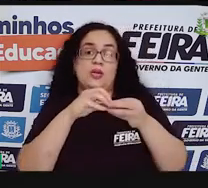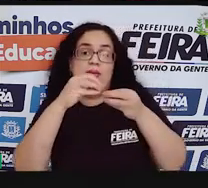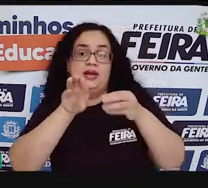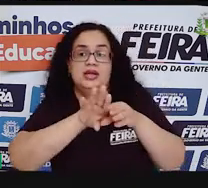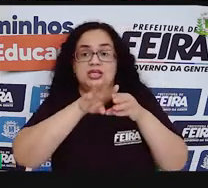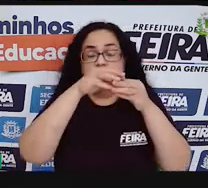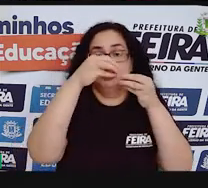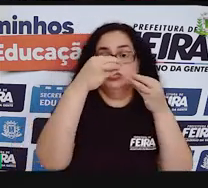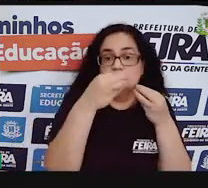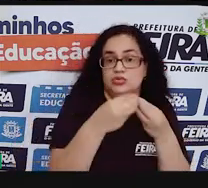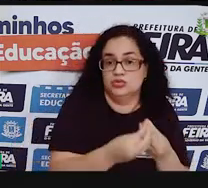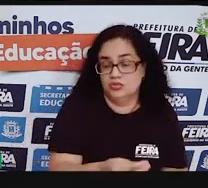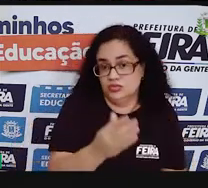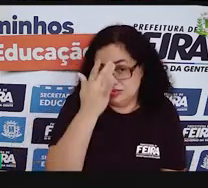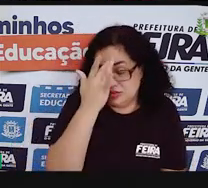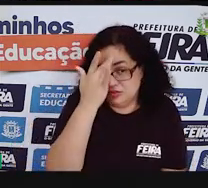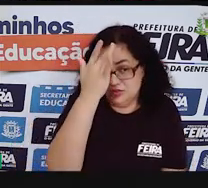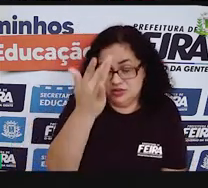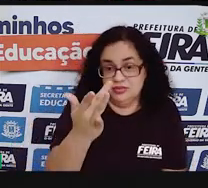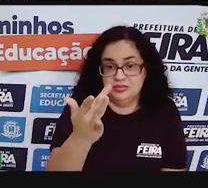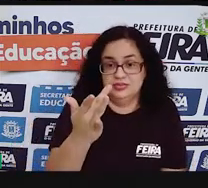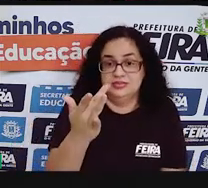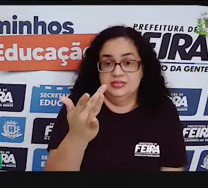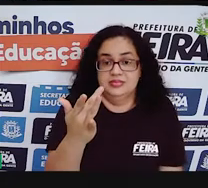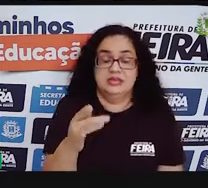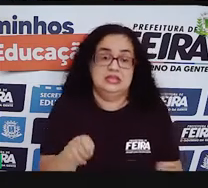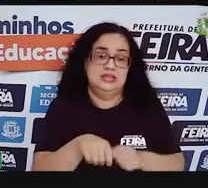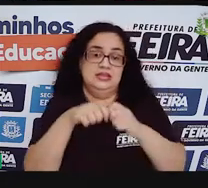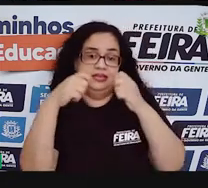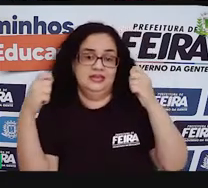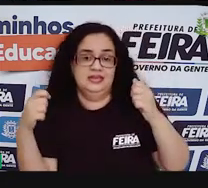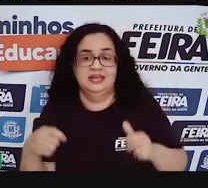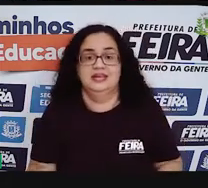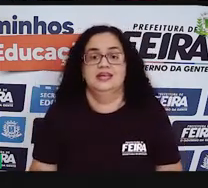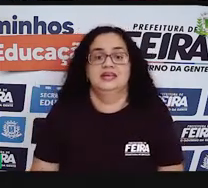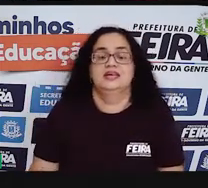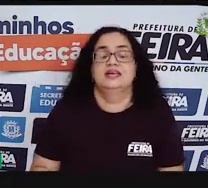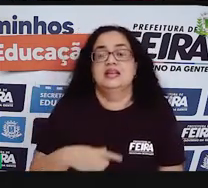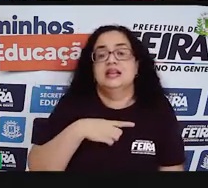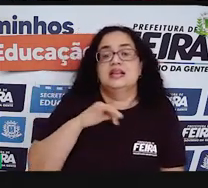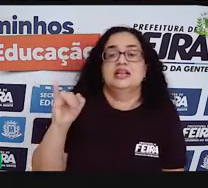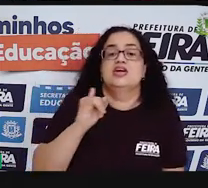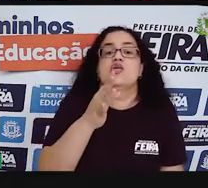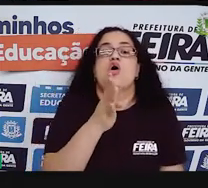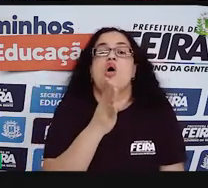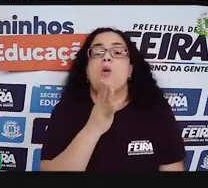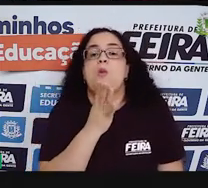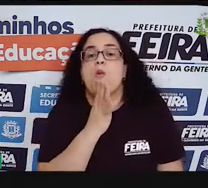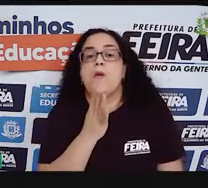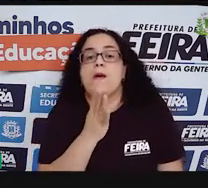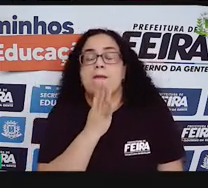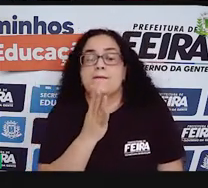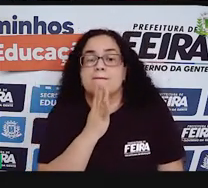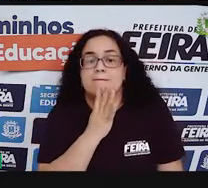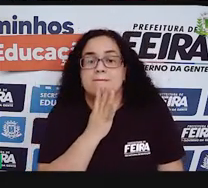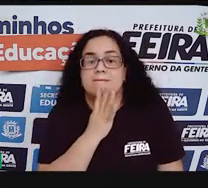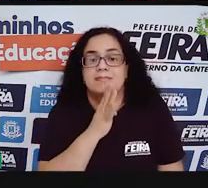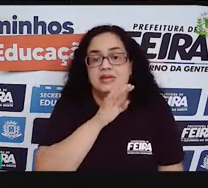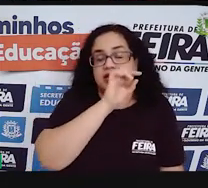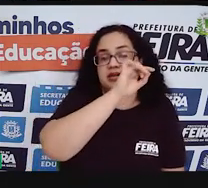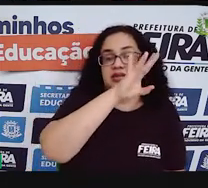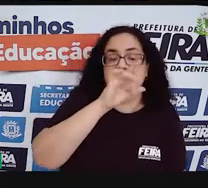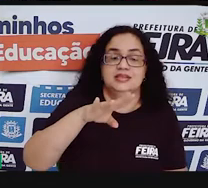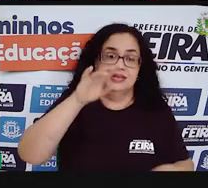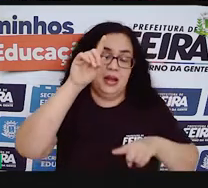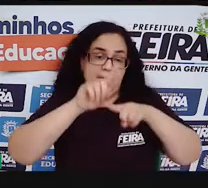quando dobra ou quando curva facilmente sem quebrar. E é fundamental conhecer os limites de cada